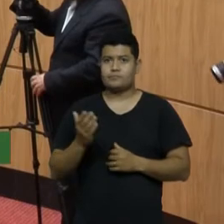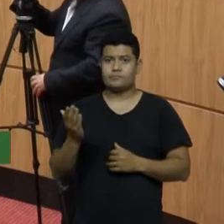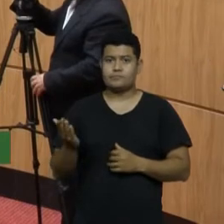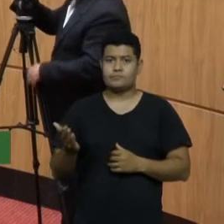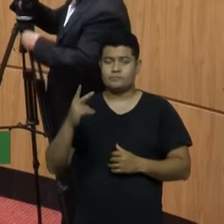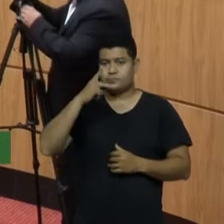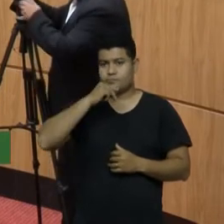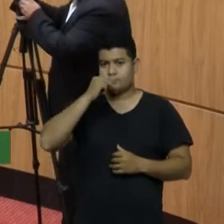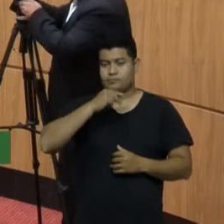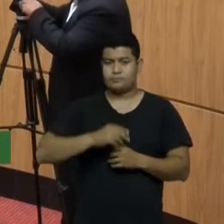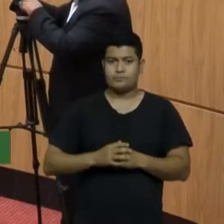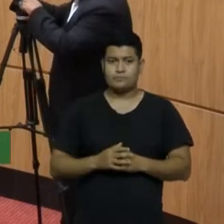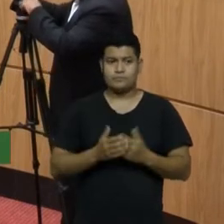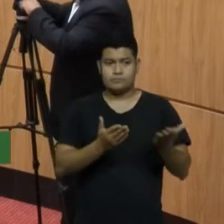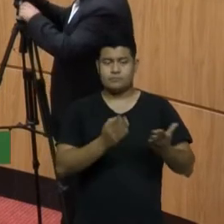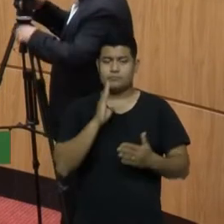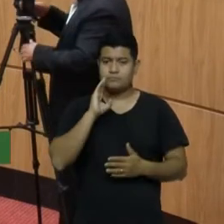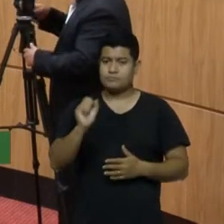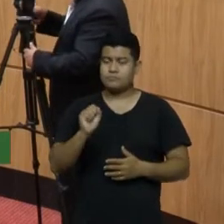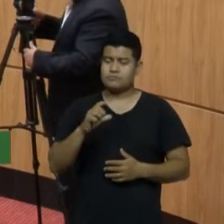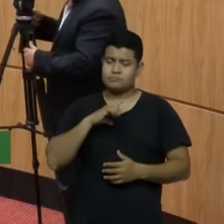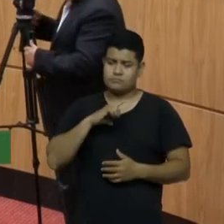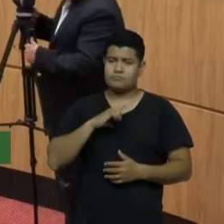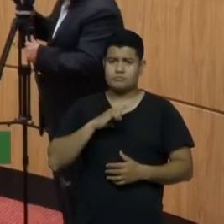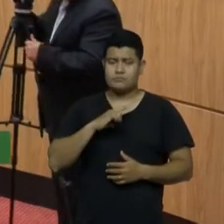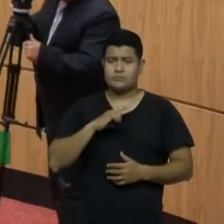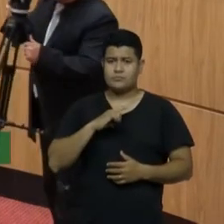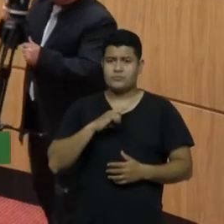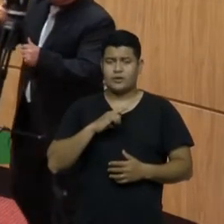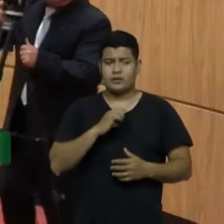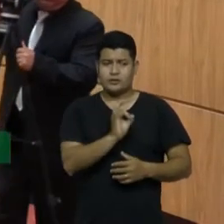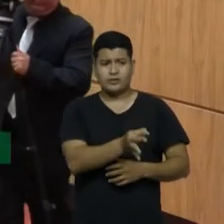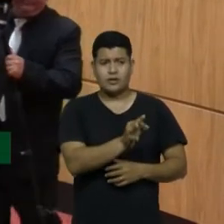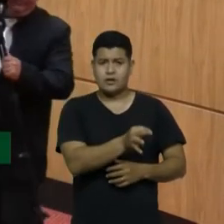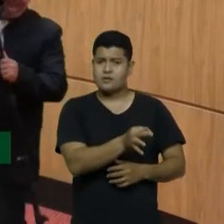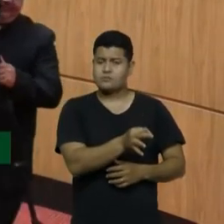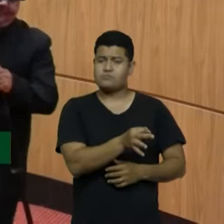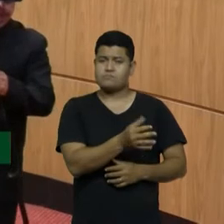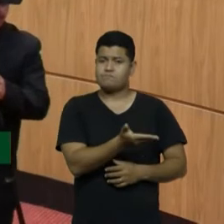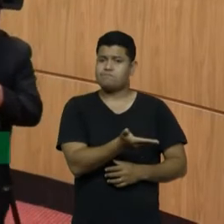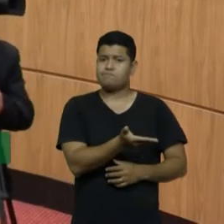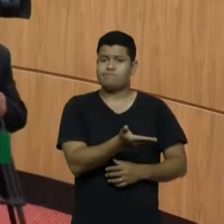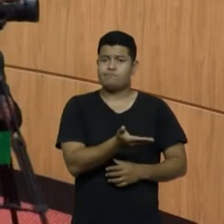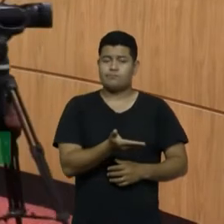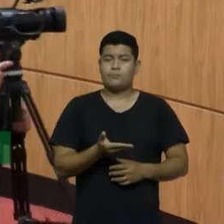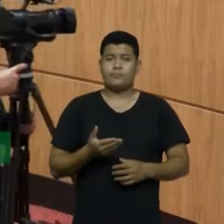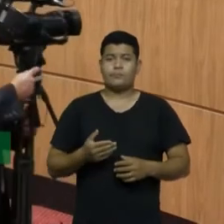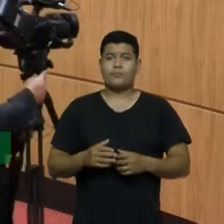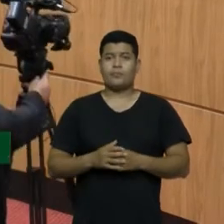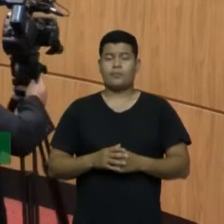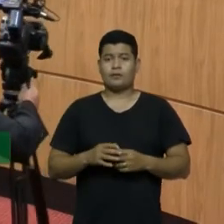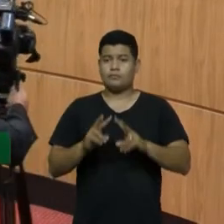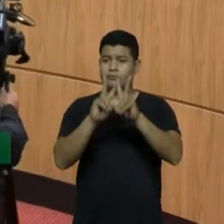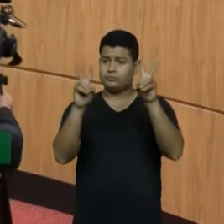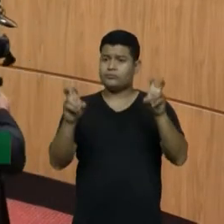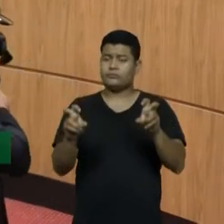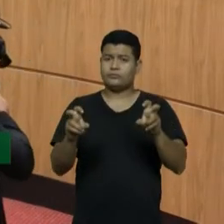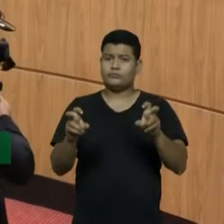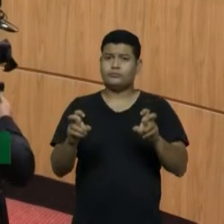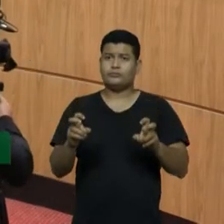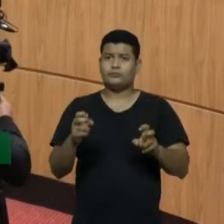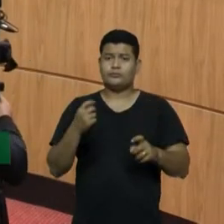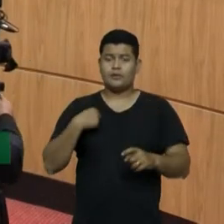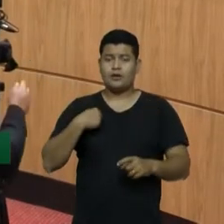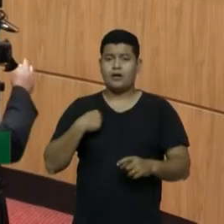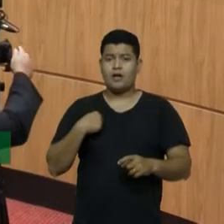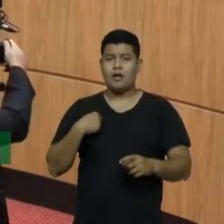Senhor presidente, o deputado Bruno tem toda a razão quando se trata desse assunto. Eu mesmo entrei com uma